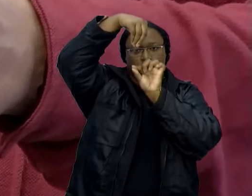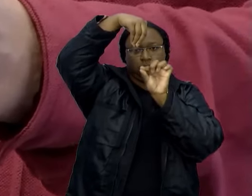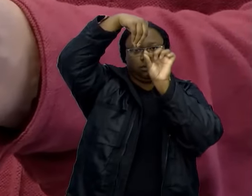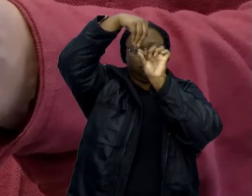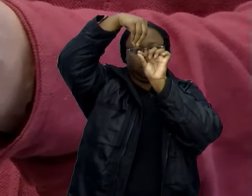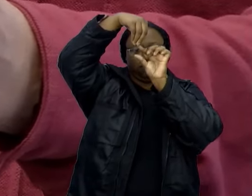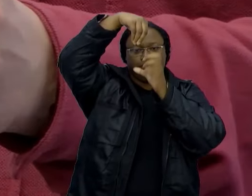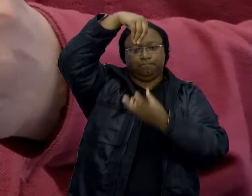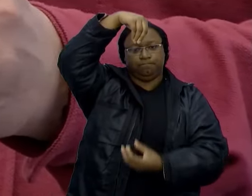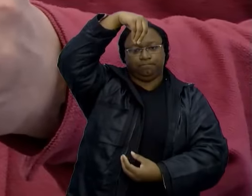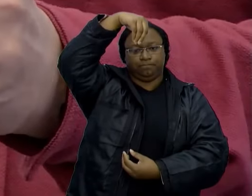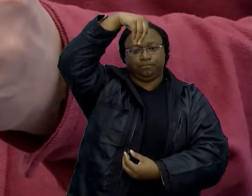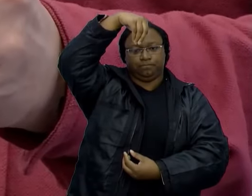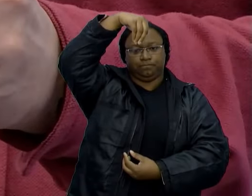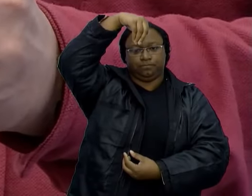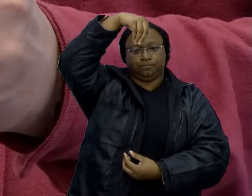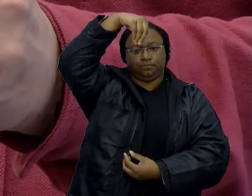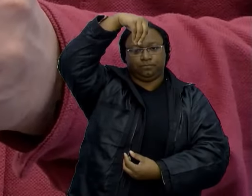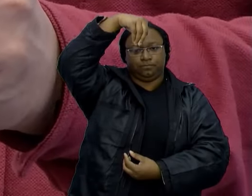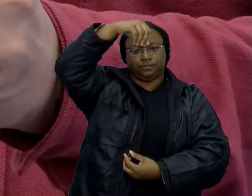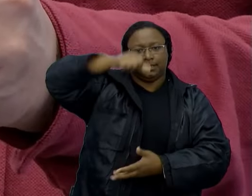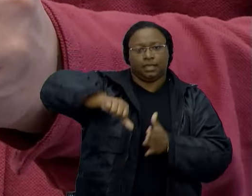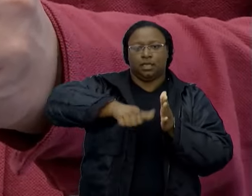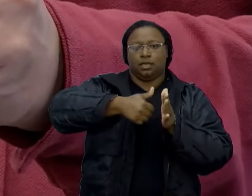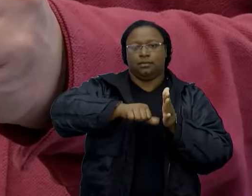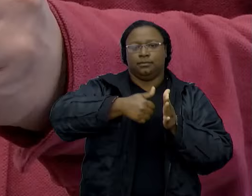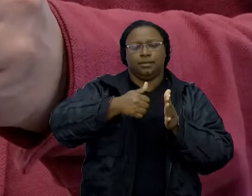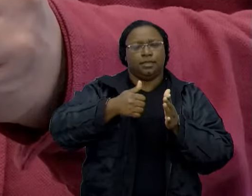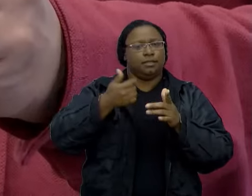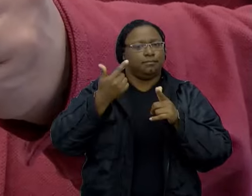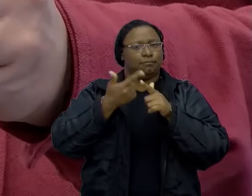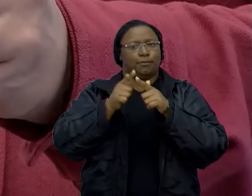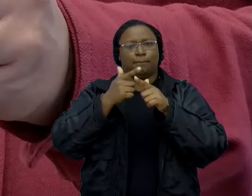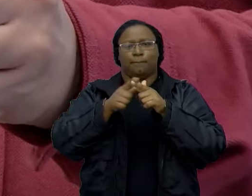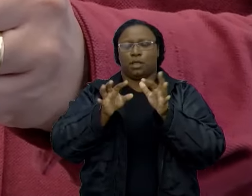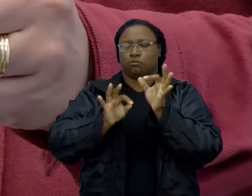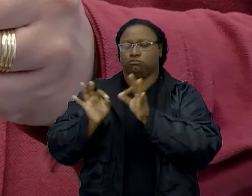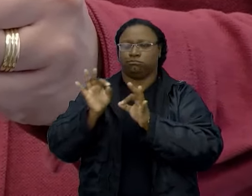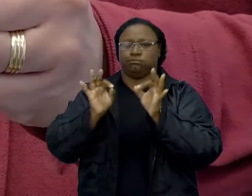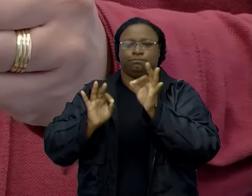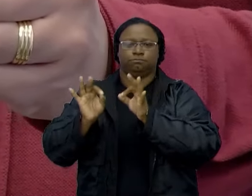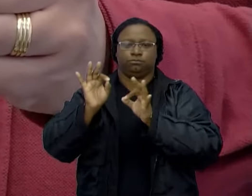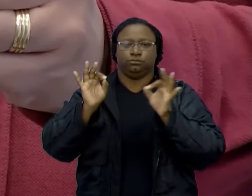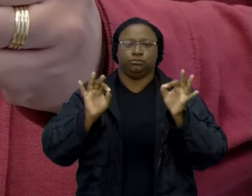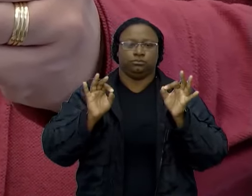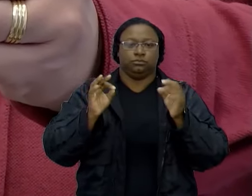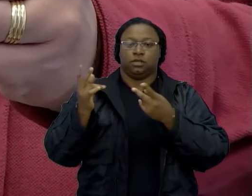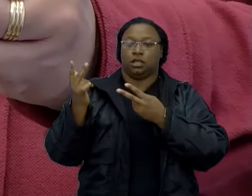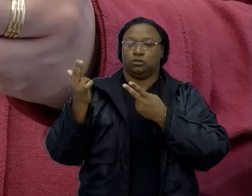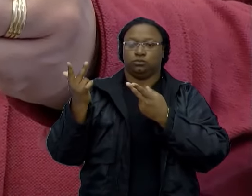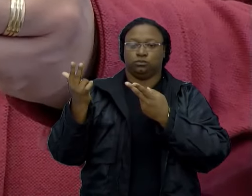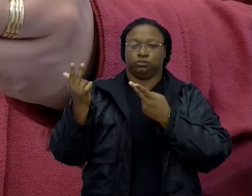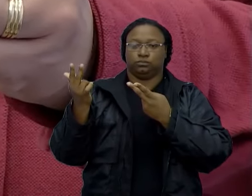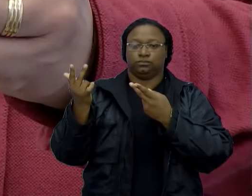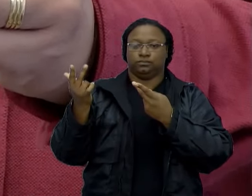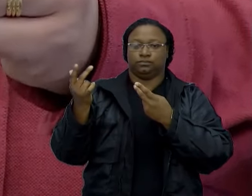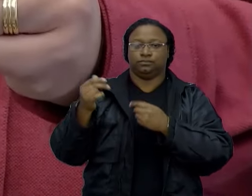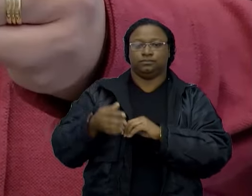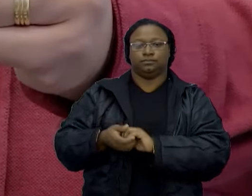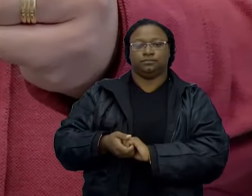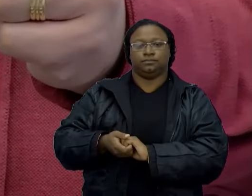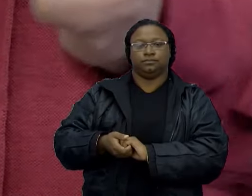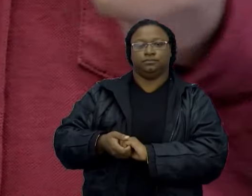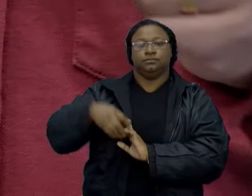aí da leva, né? Que solucionou muitos problemas. Tanto essa daqui como essa daqui, tá vendo? São